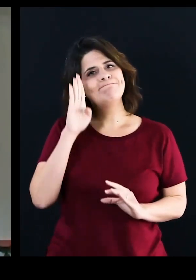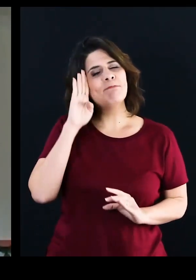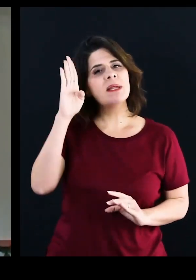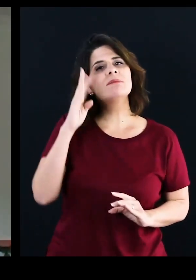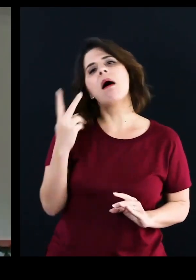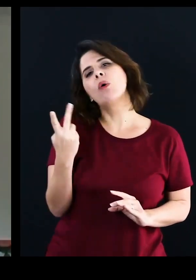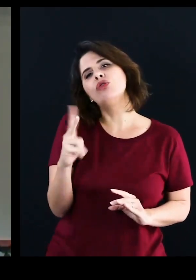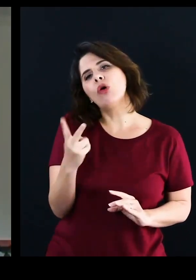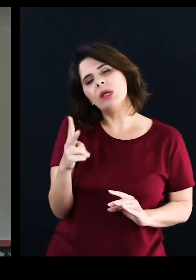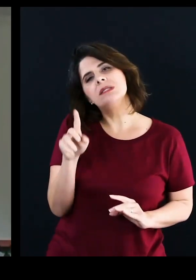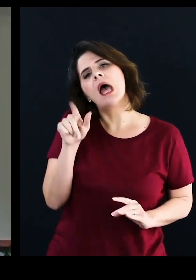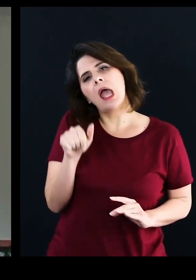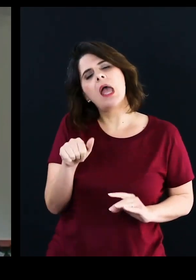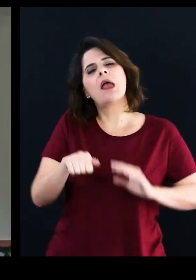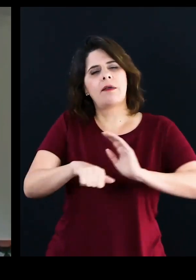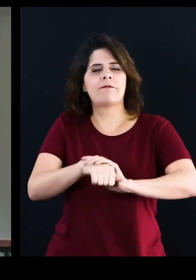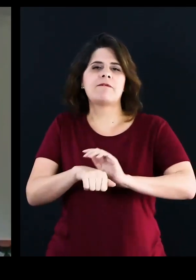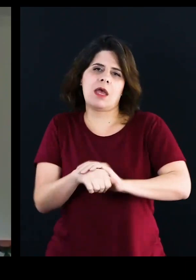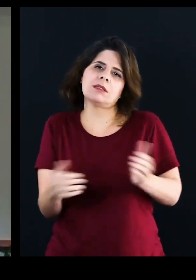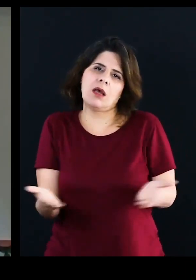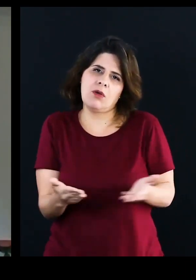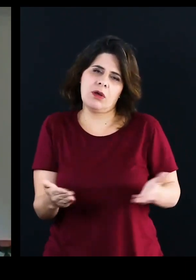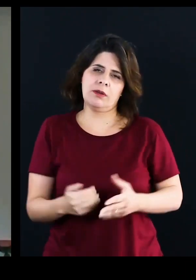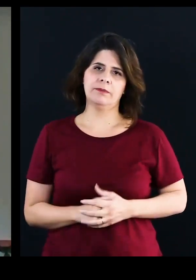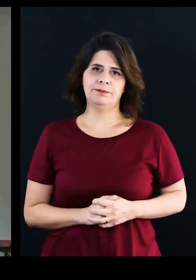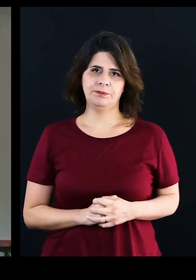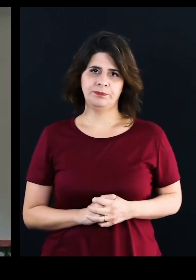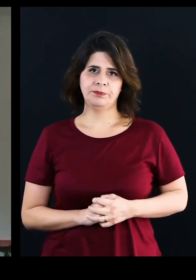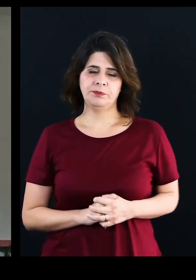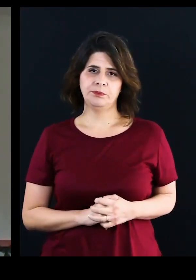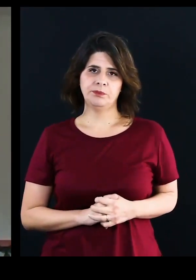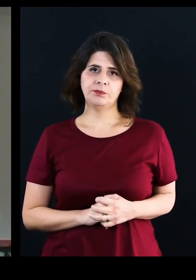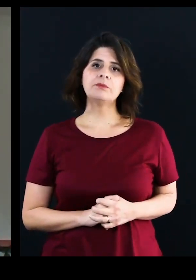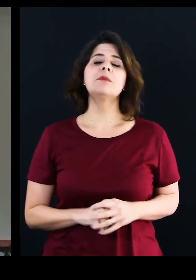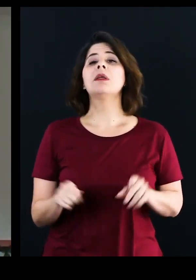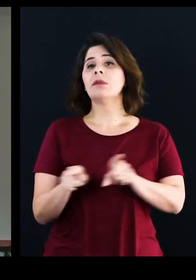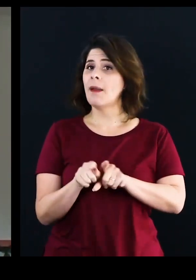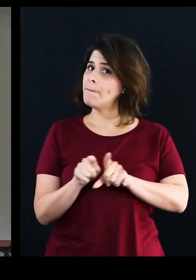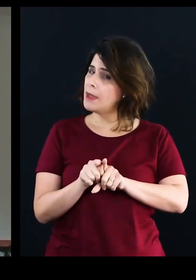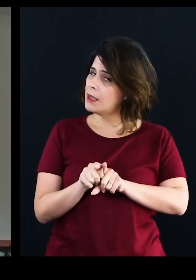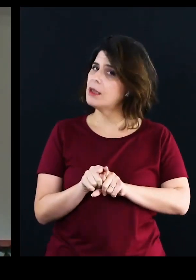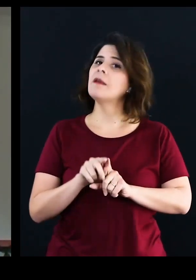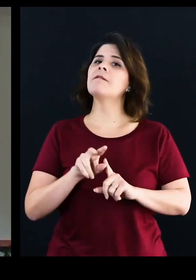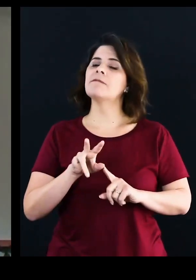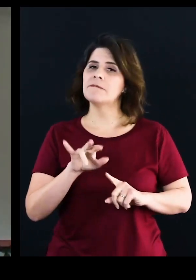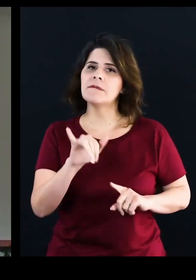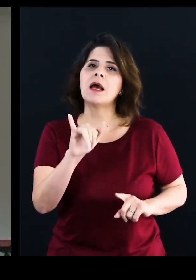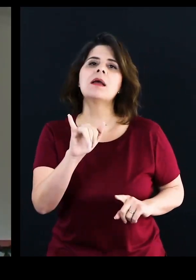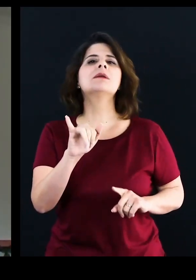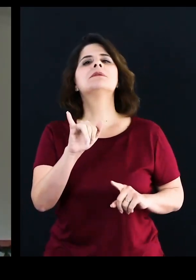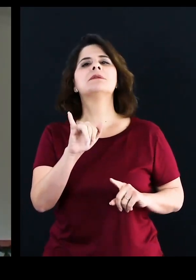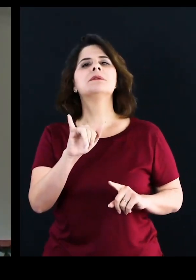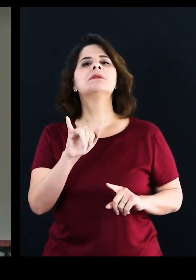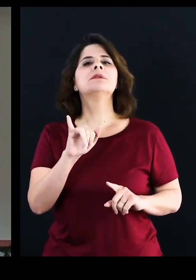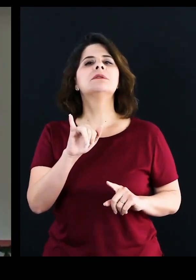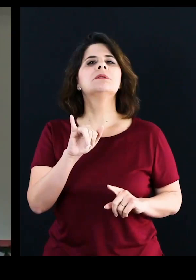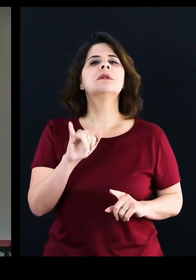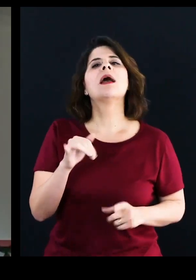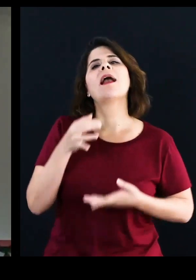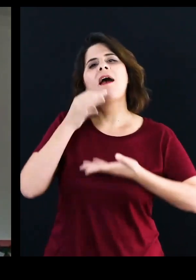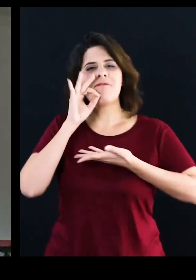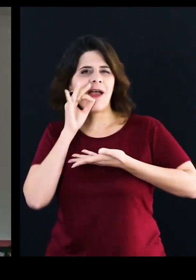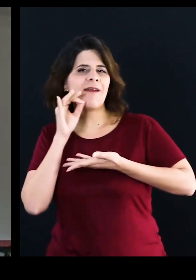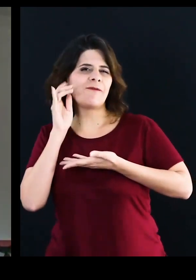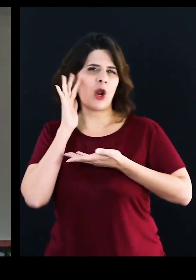essas principalmente as duas atividades que nós vamos fazer, além de voltar à programação do café